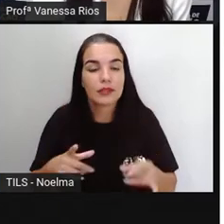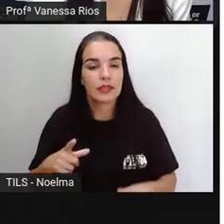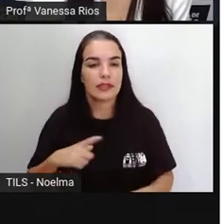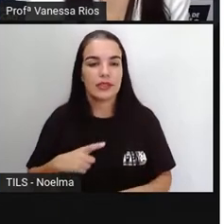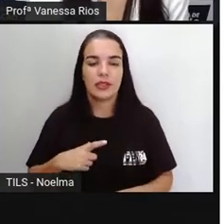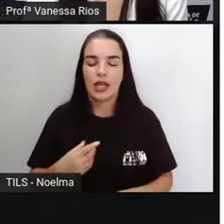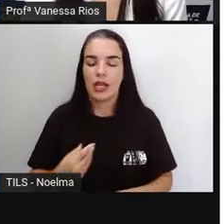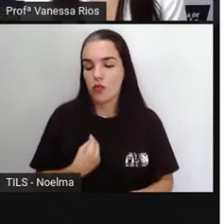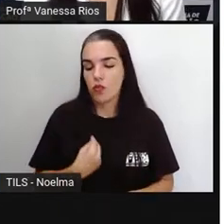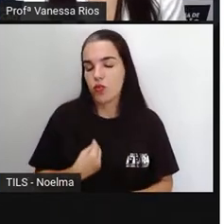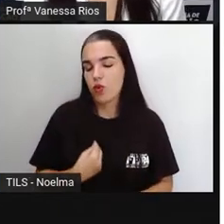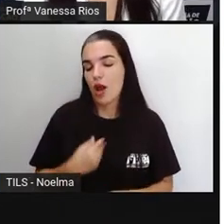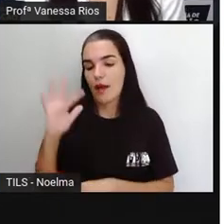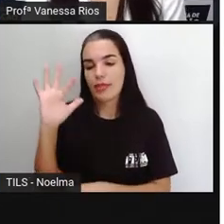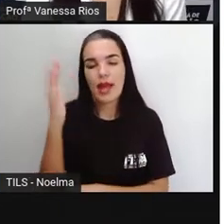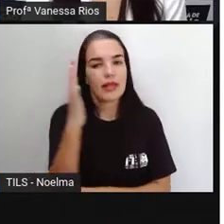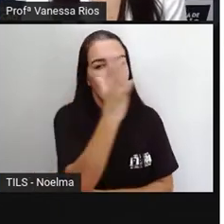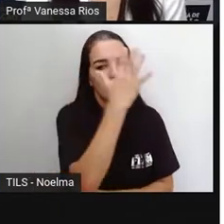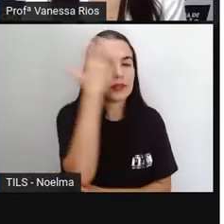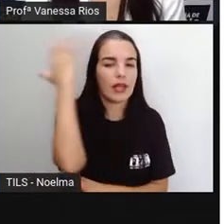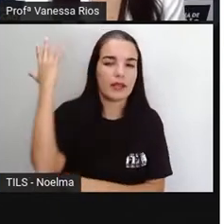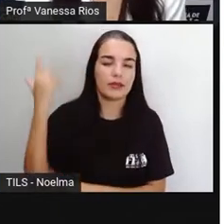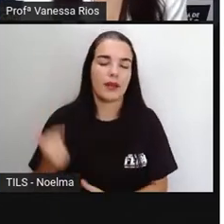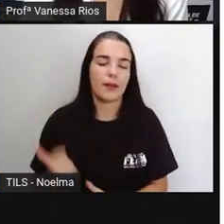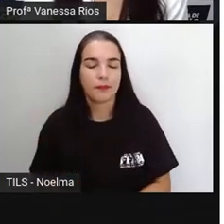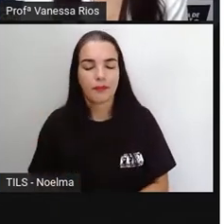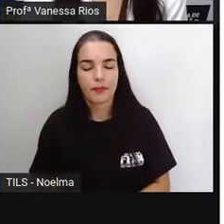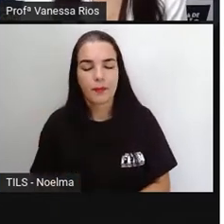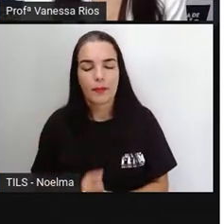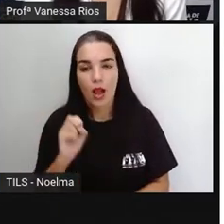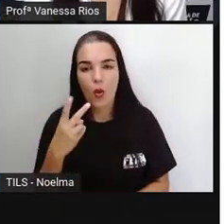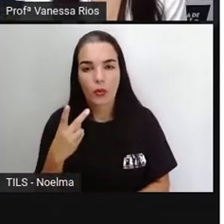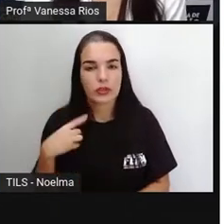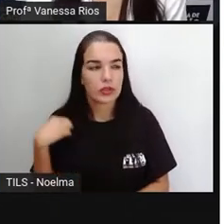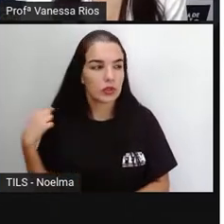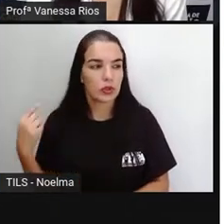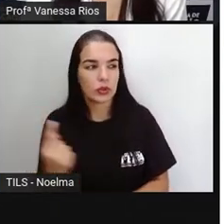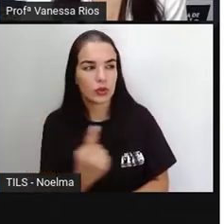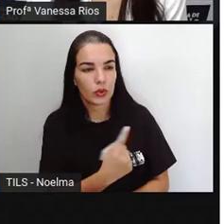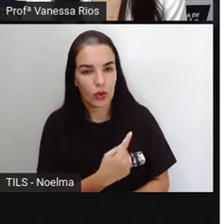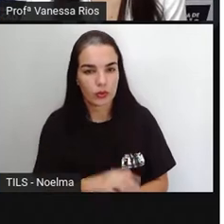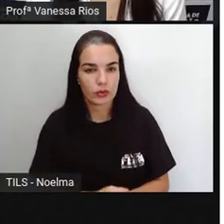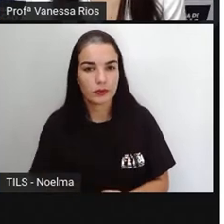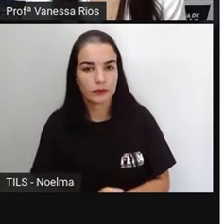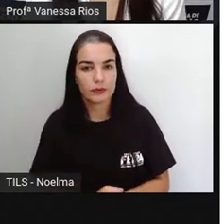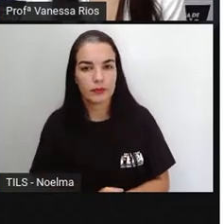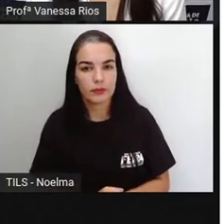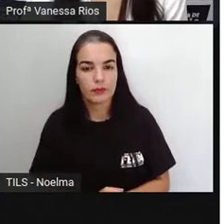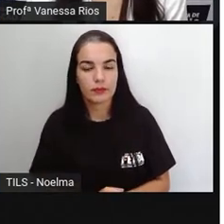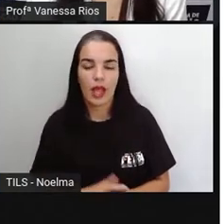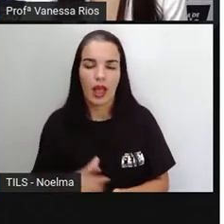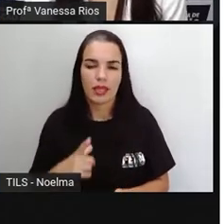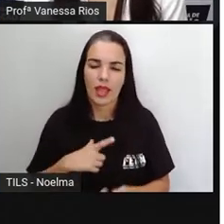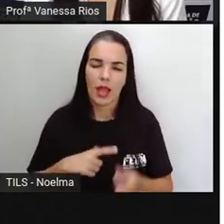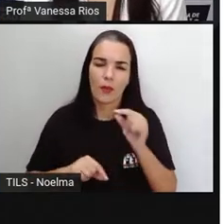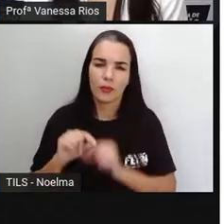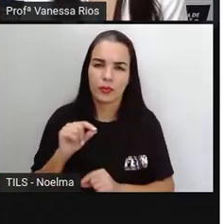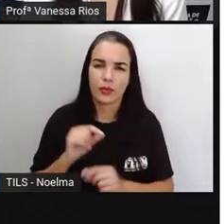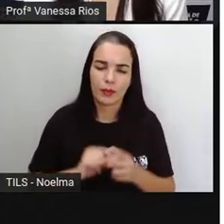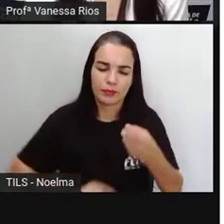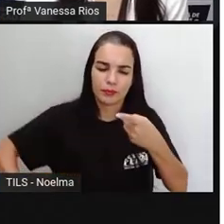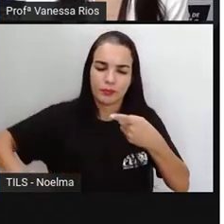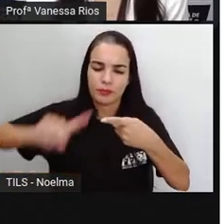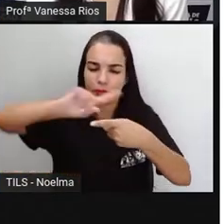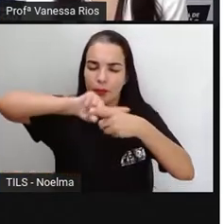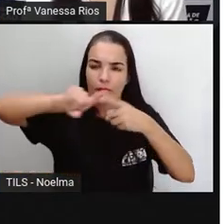na natureza, existente aí naquilo que está ao nosso redor. E aí os átomos, a